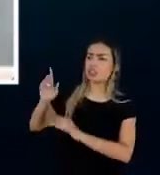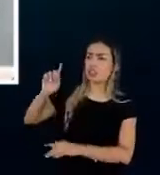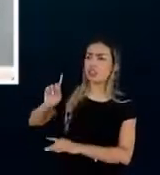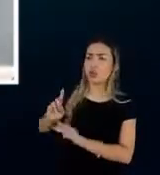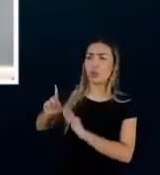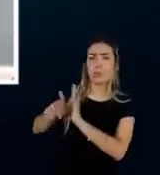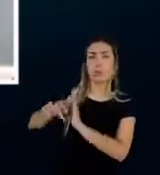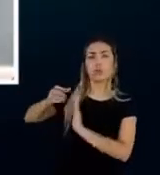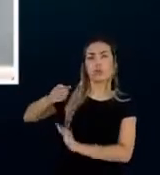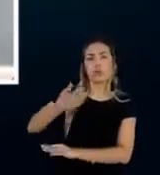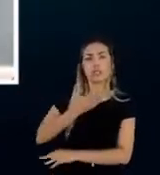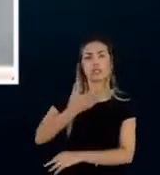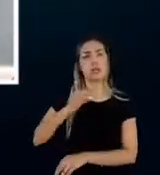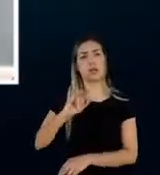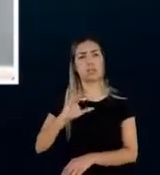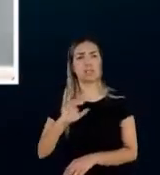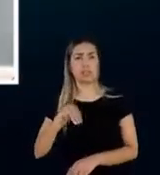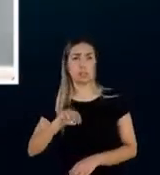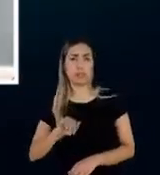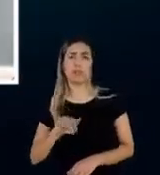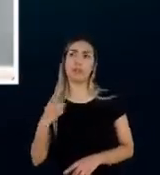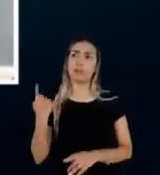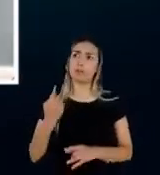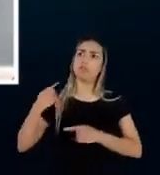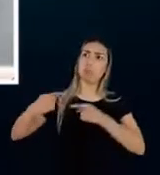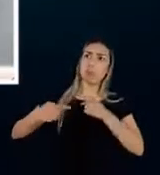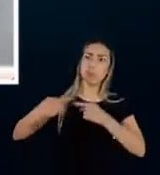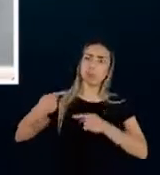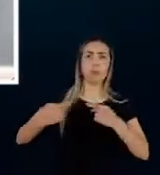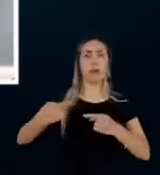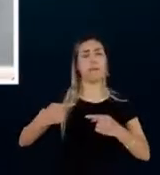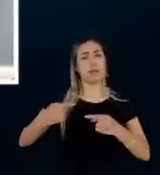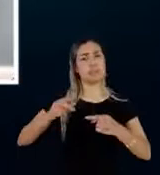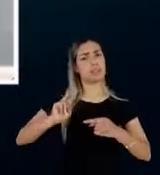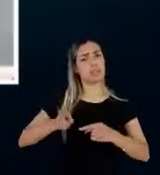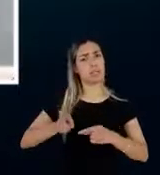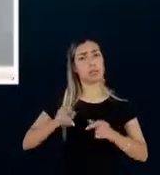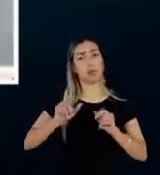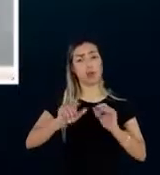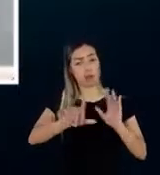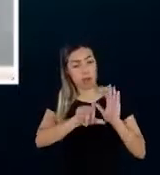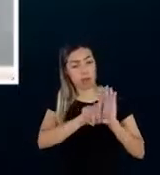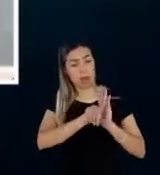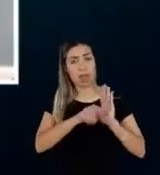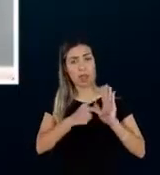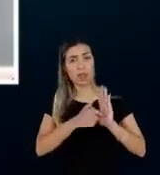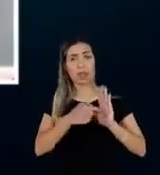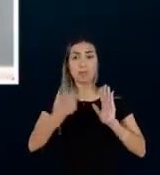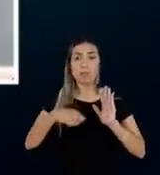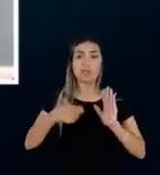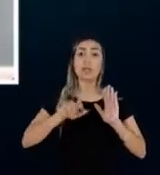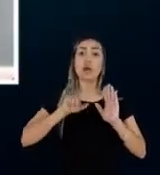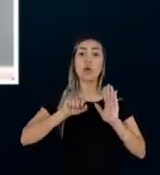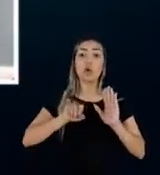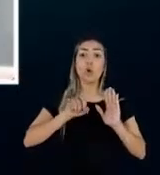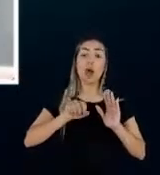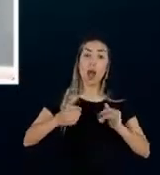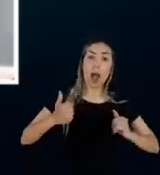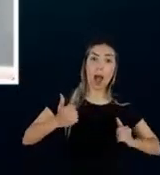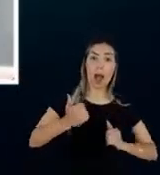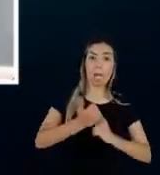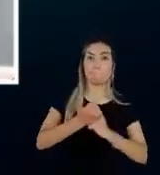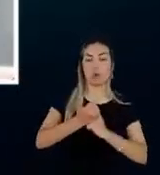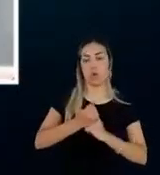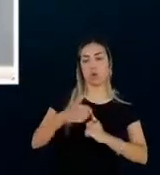Inovação, a CNI, a gente advoga que a nossa legislação fosse muito mais favorável a essa